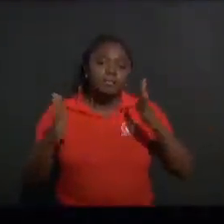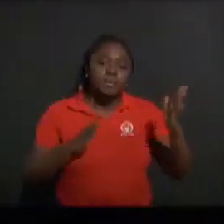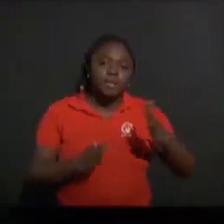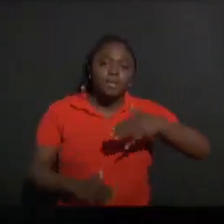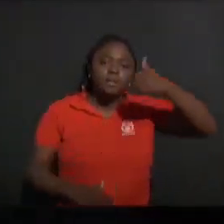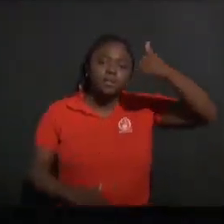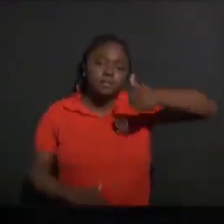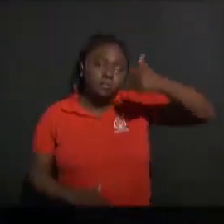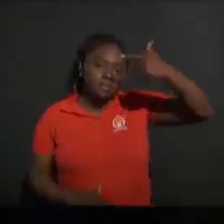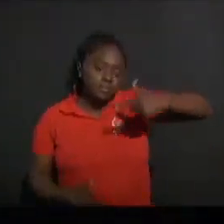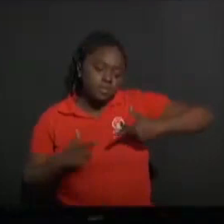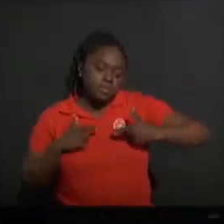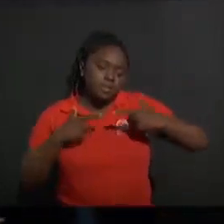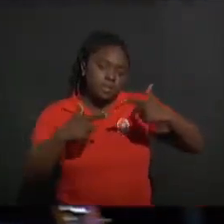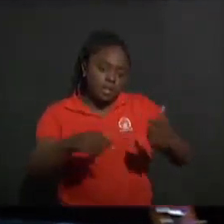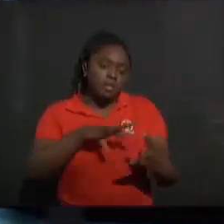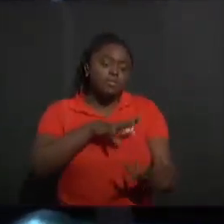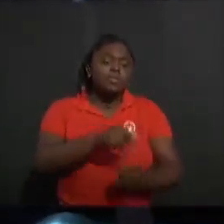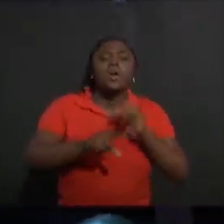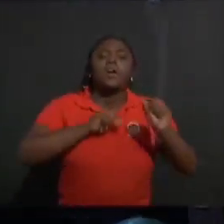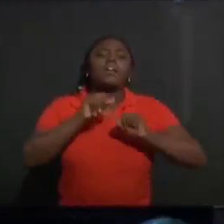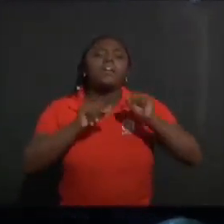Quem era o diabo para eles? Vamos lá?